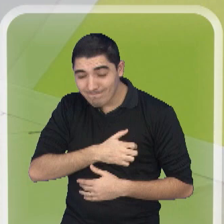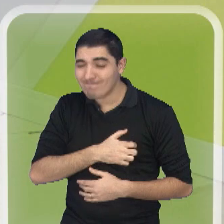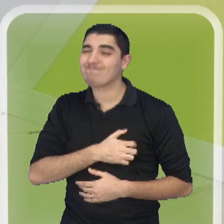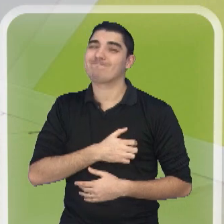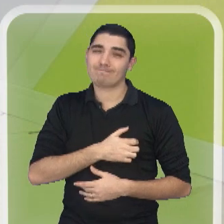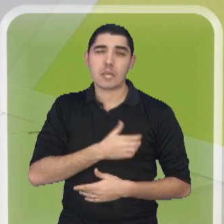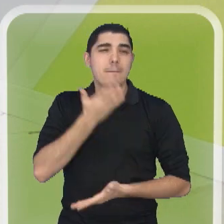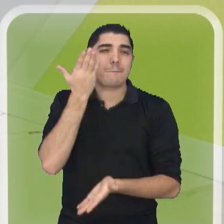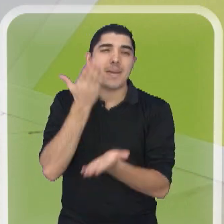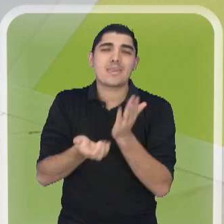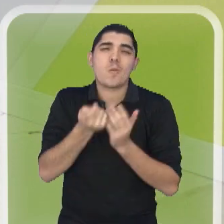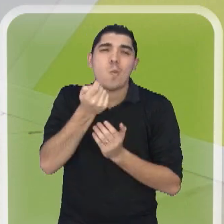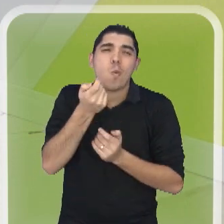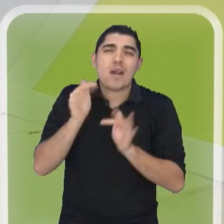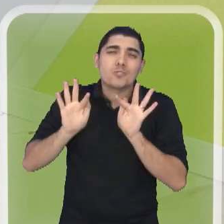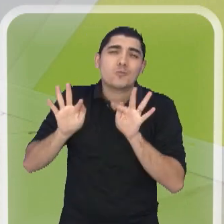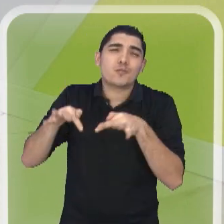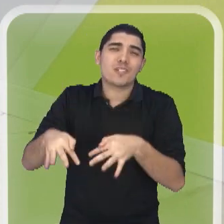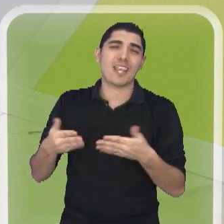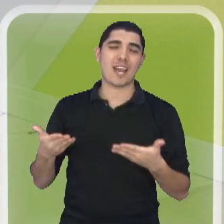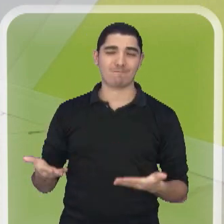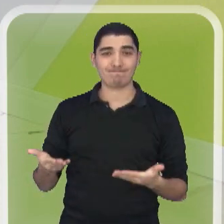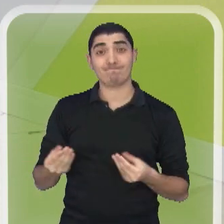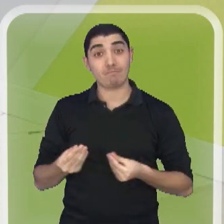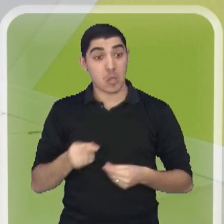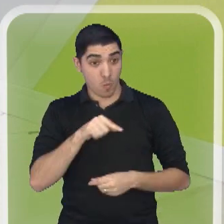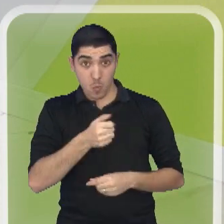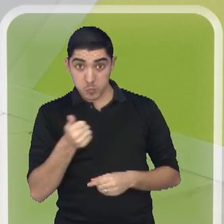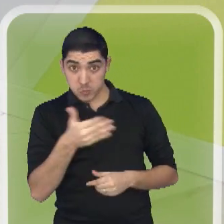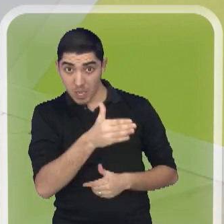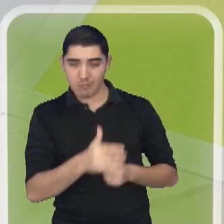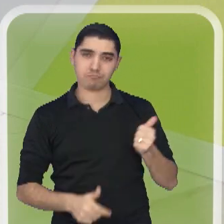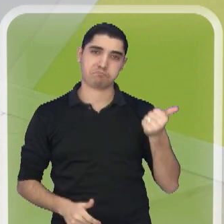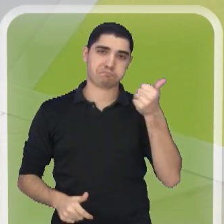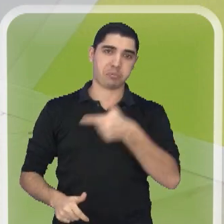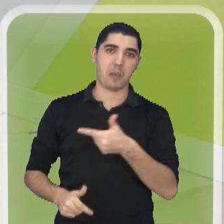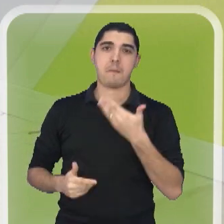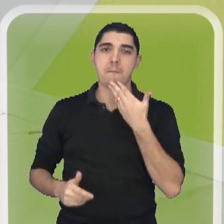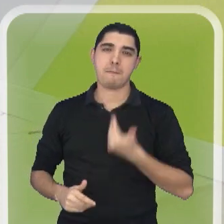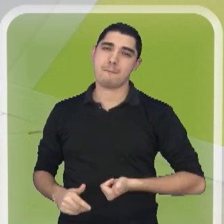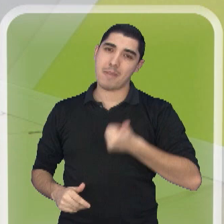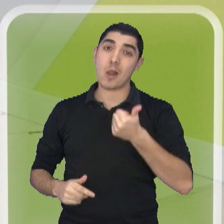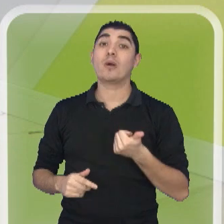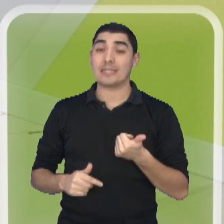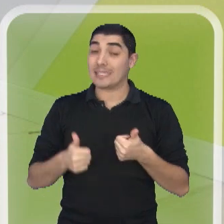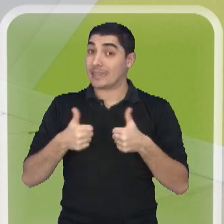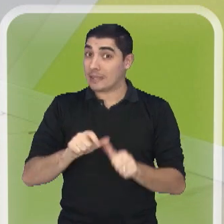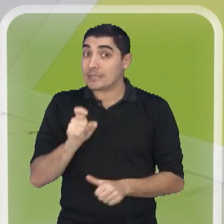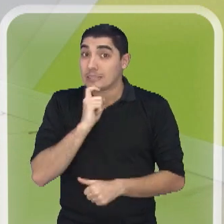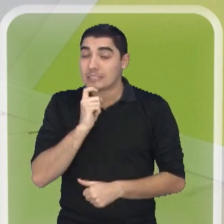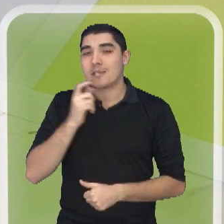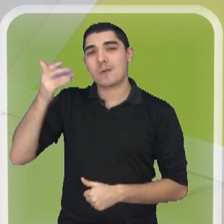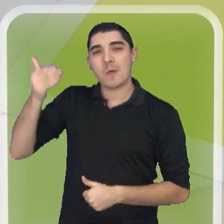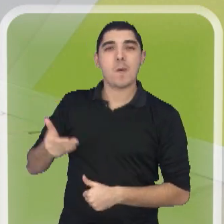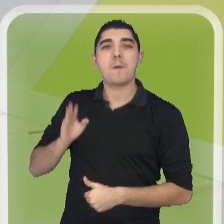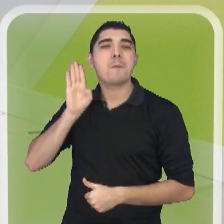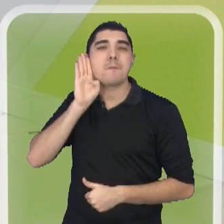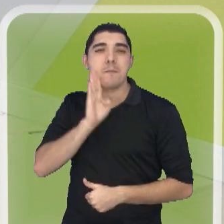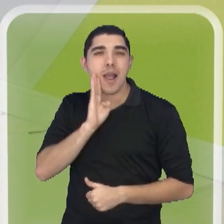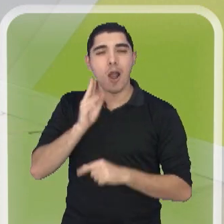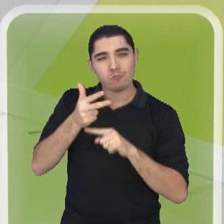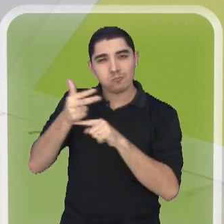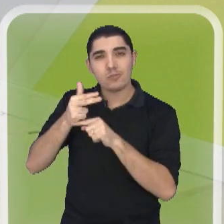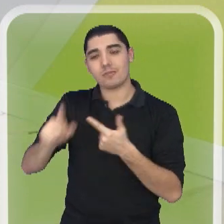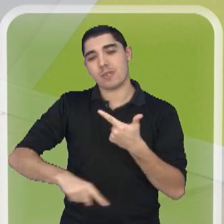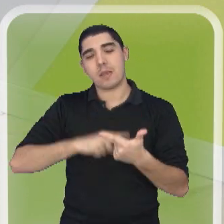nos acréscimos finais de partida. E o Santos levou a melhor. Com muito frio, o repórter Paulo Ricardo e o